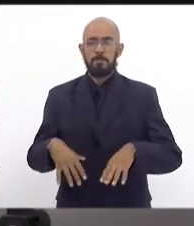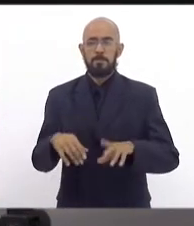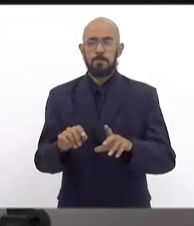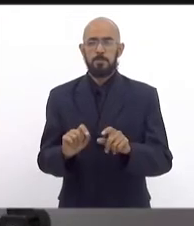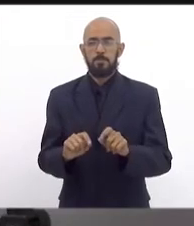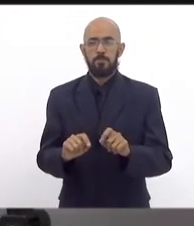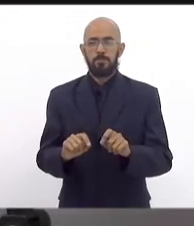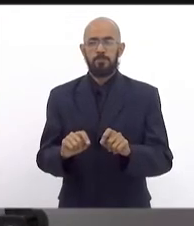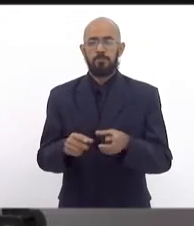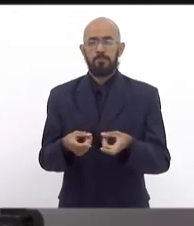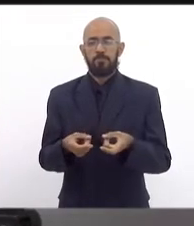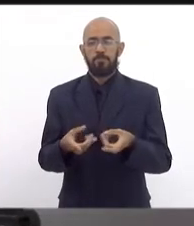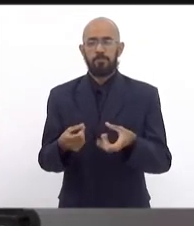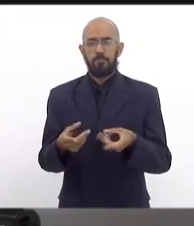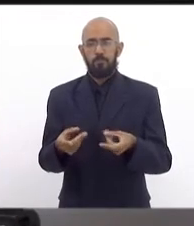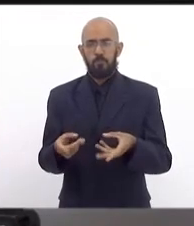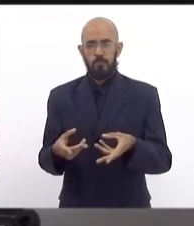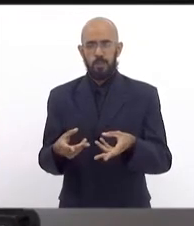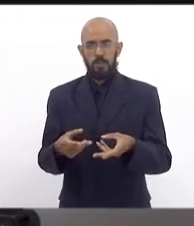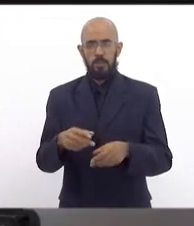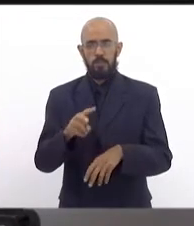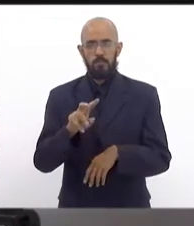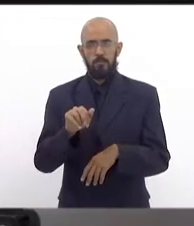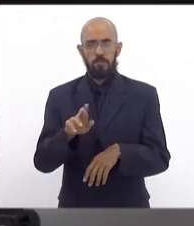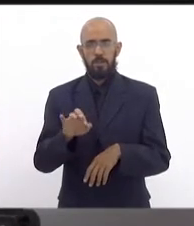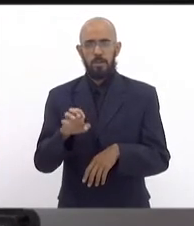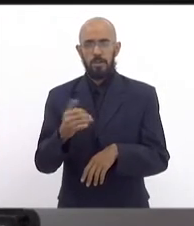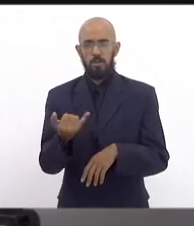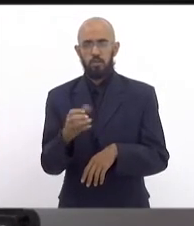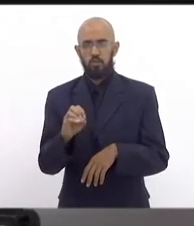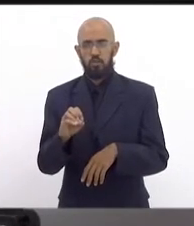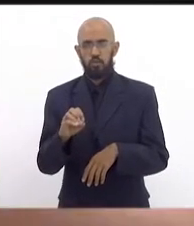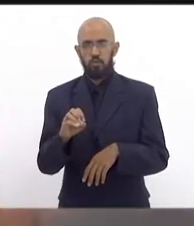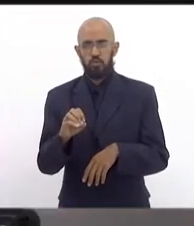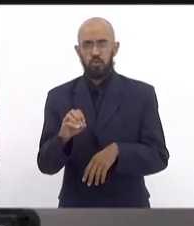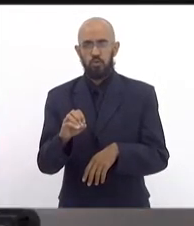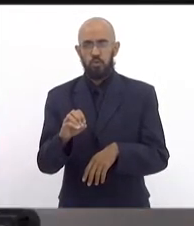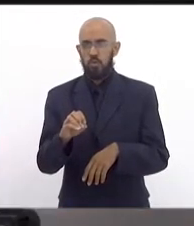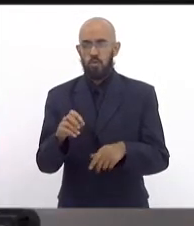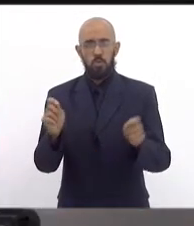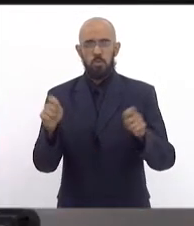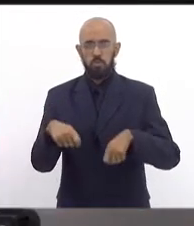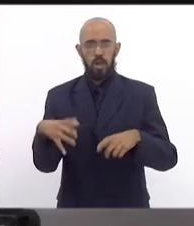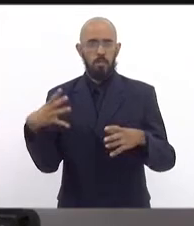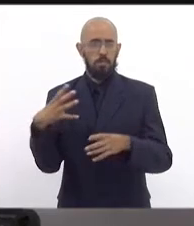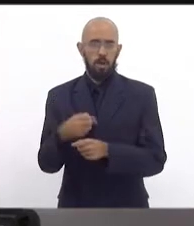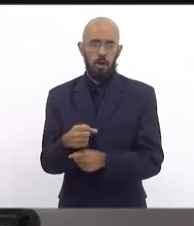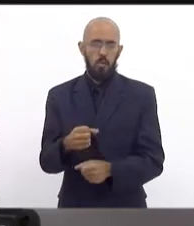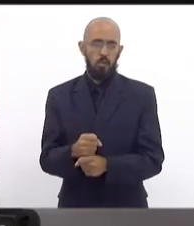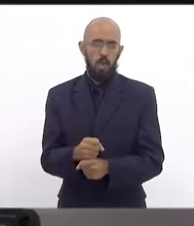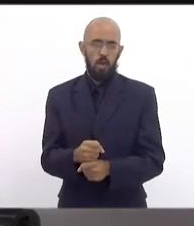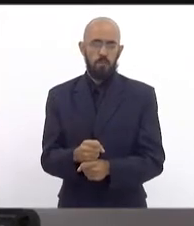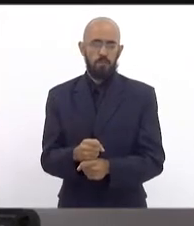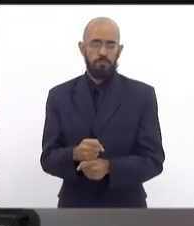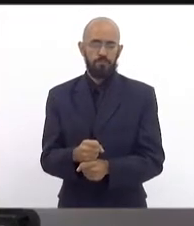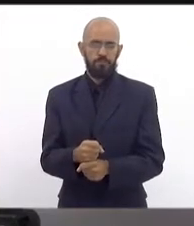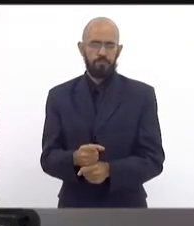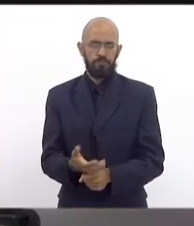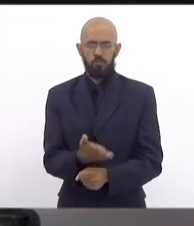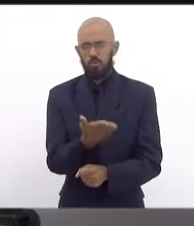de venda a varejo em Petrópolis foi incomensurável como estou hoje